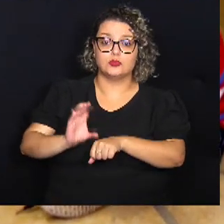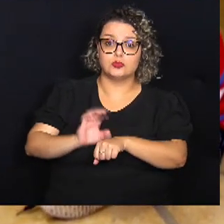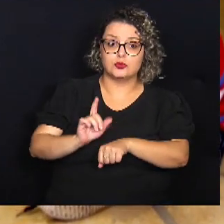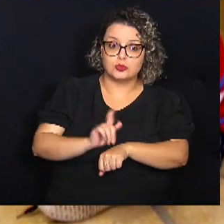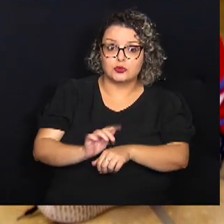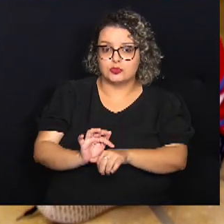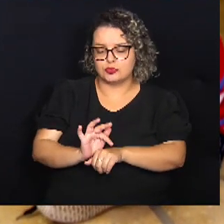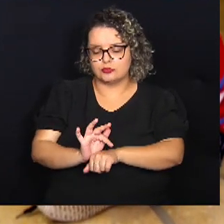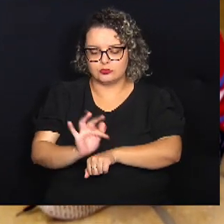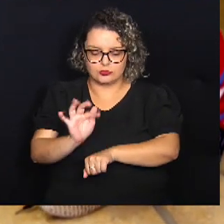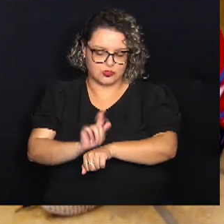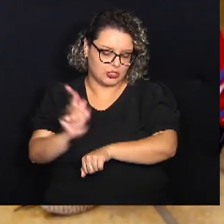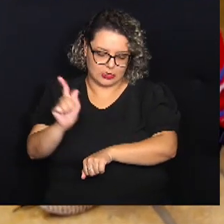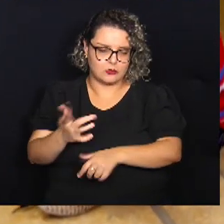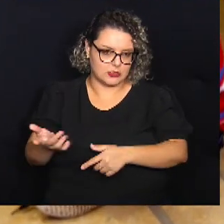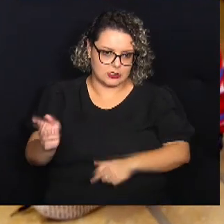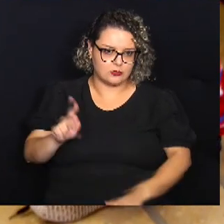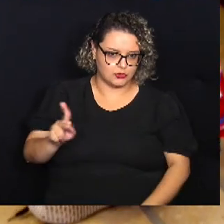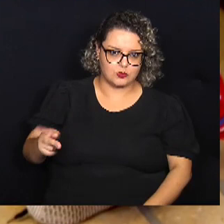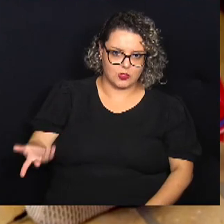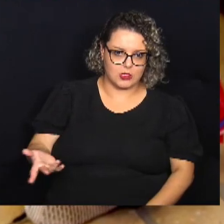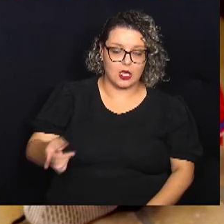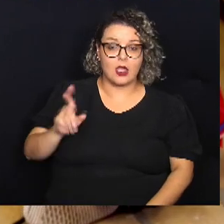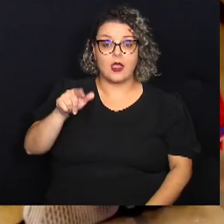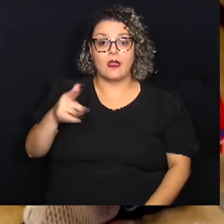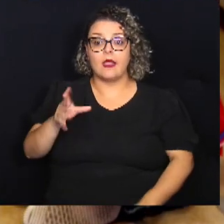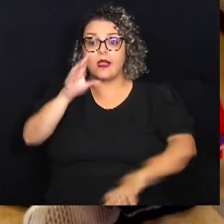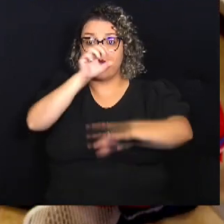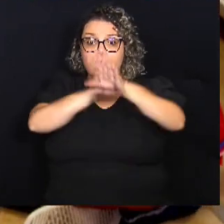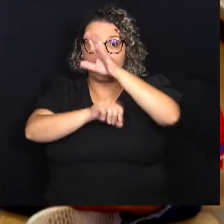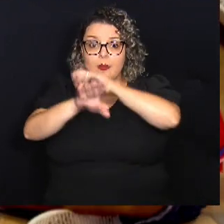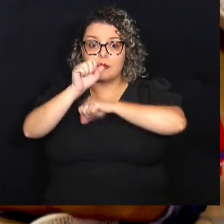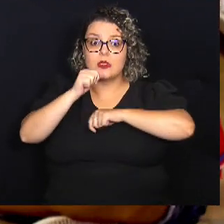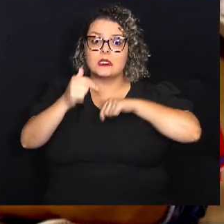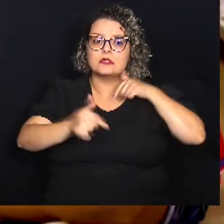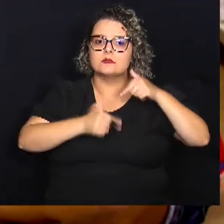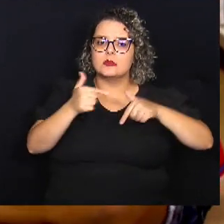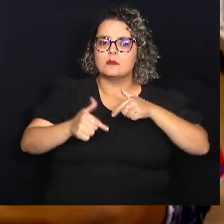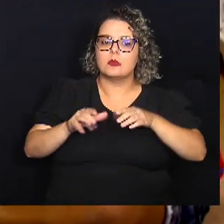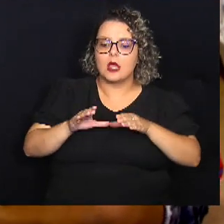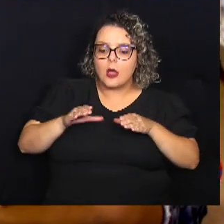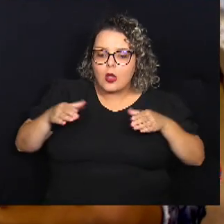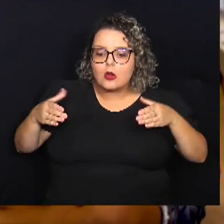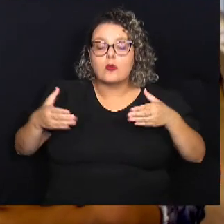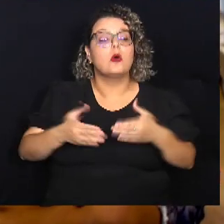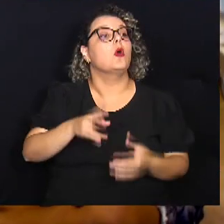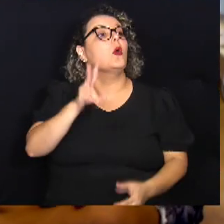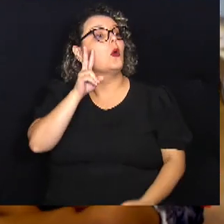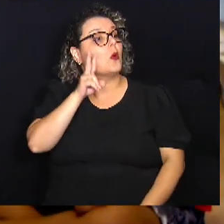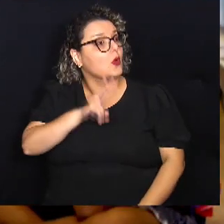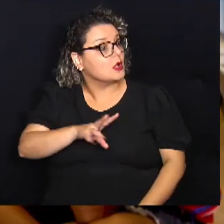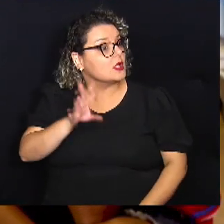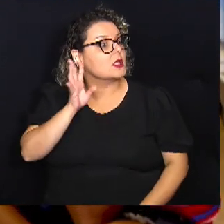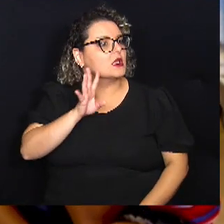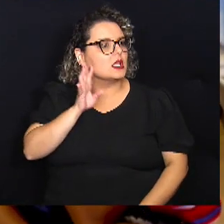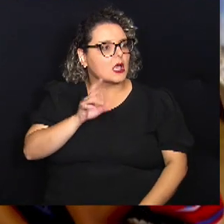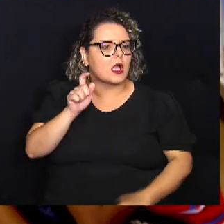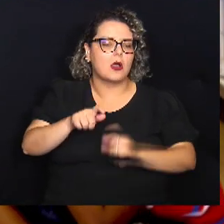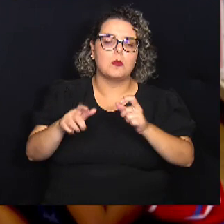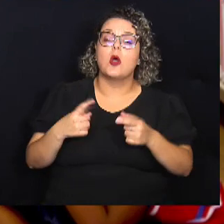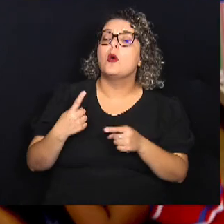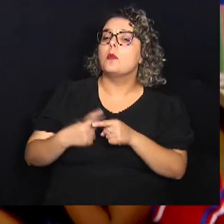de professores é você aprender a trabalhar coletivamente. Olha só que legal isso aí, pessoal.